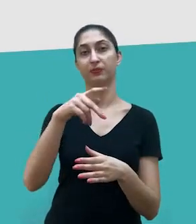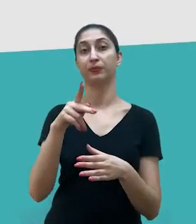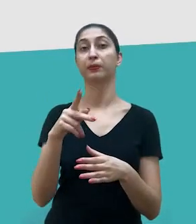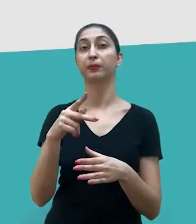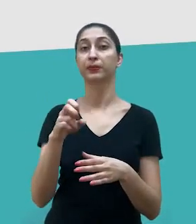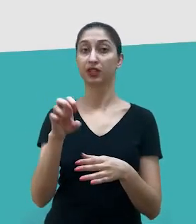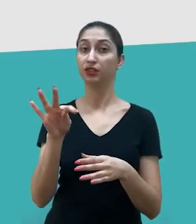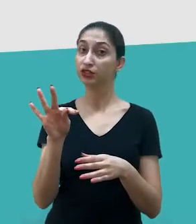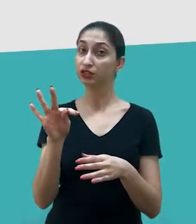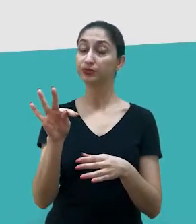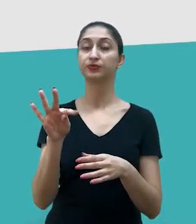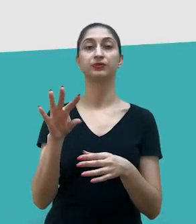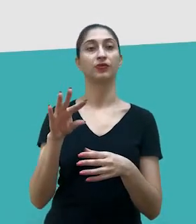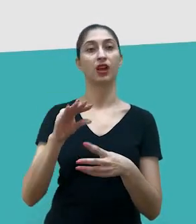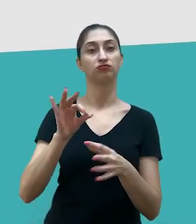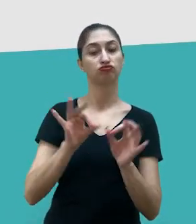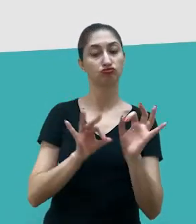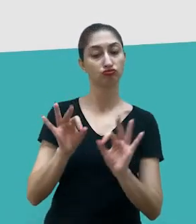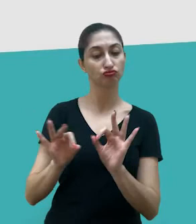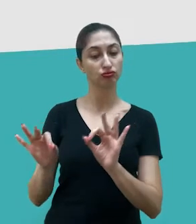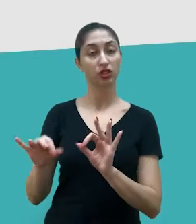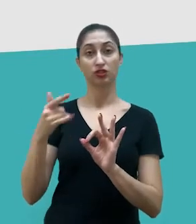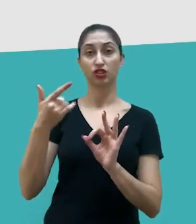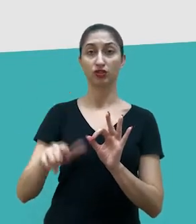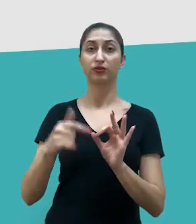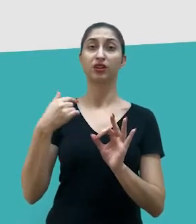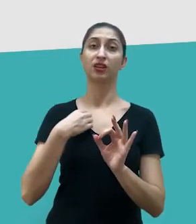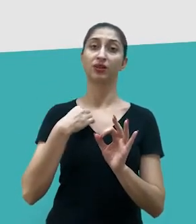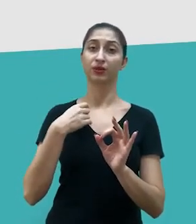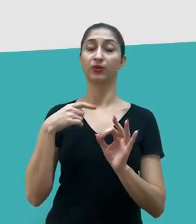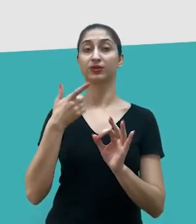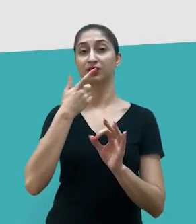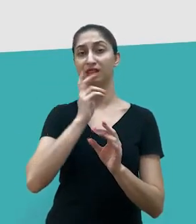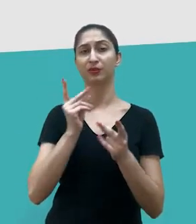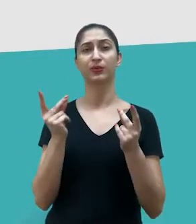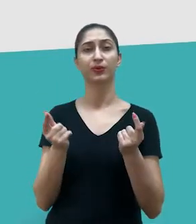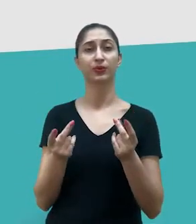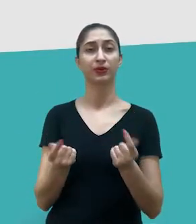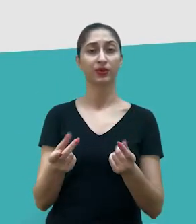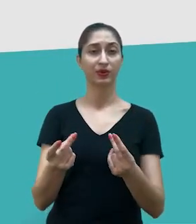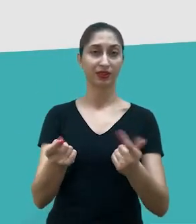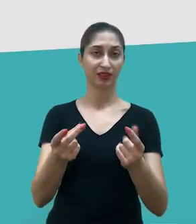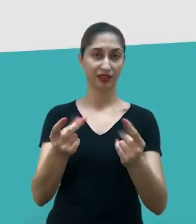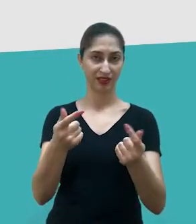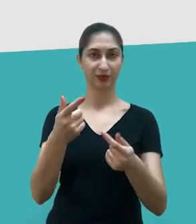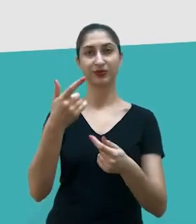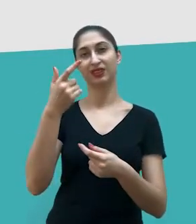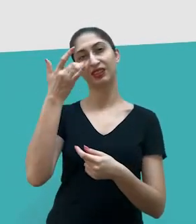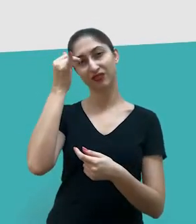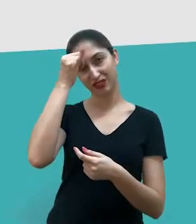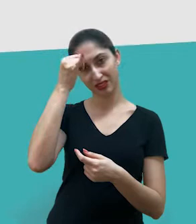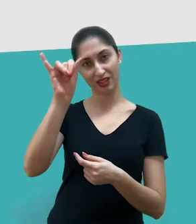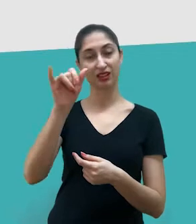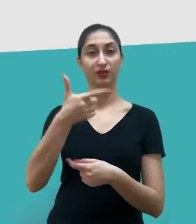e retramada novamente para que ela dure muitos anos e ela não fique 200 anos